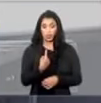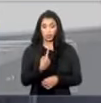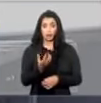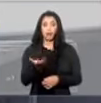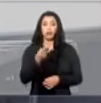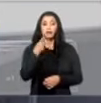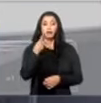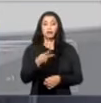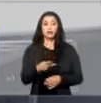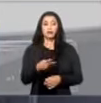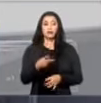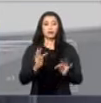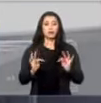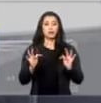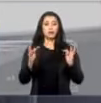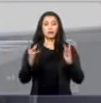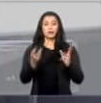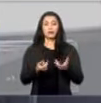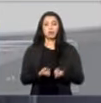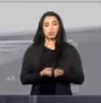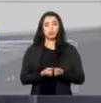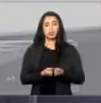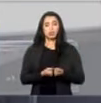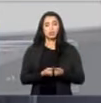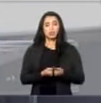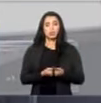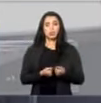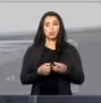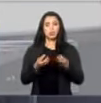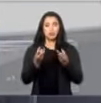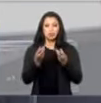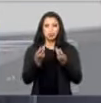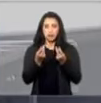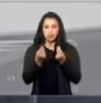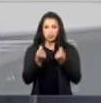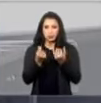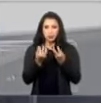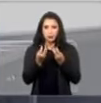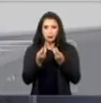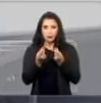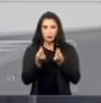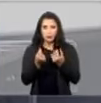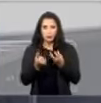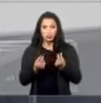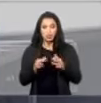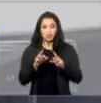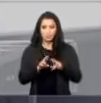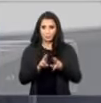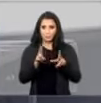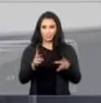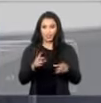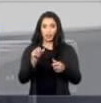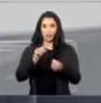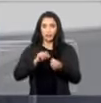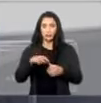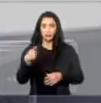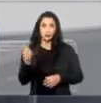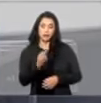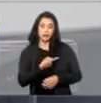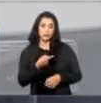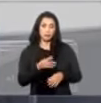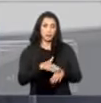em absoluto que essa sensibilidade peculiar nossa nos torna melhores do que outros povos,